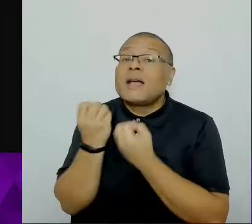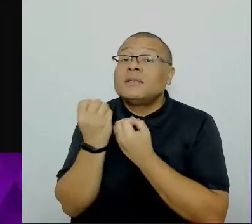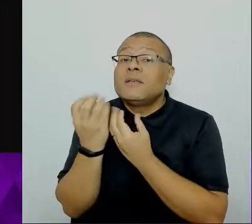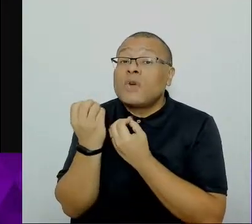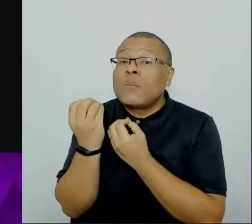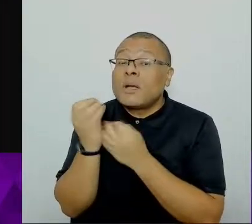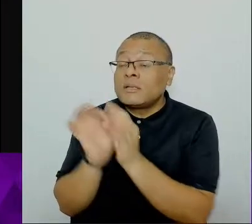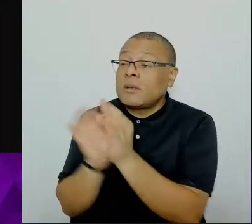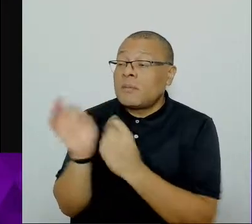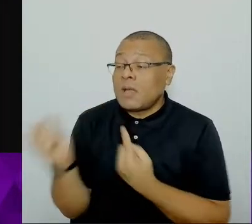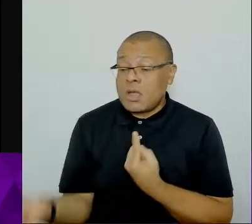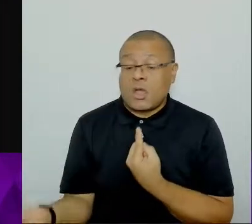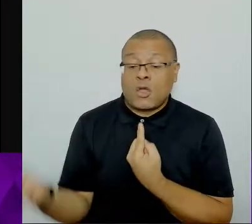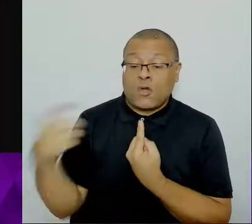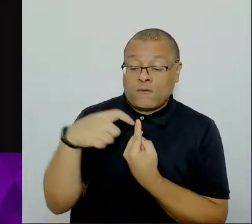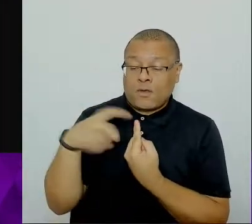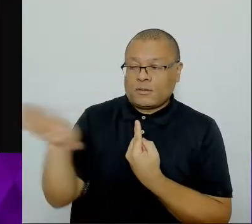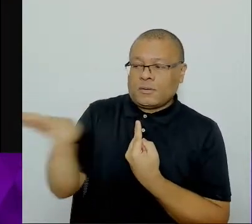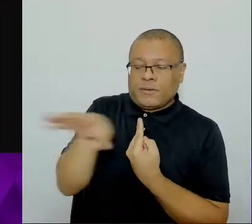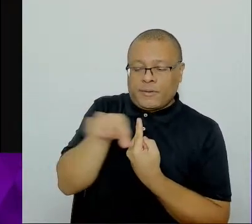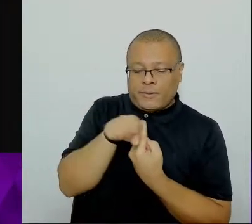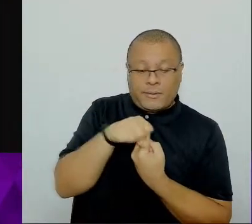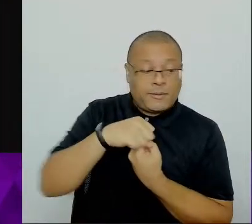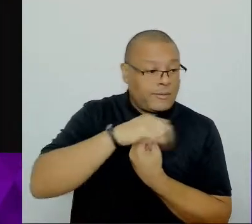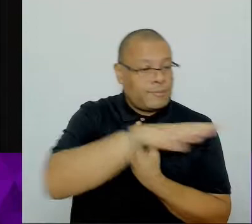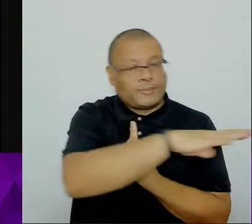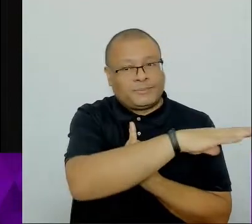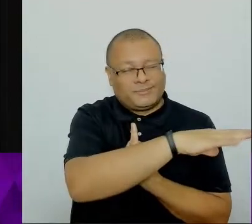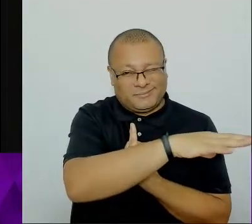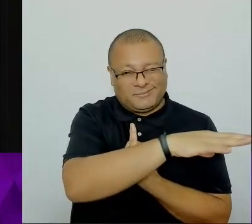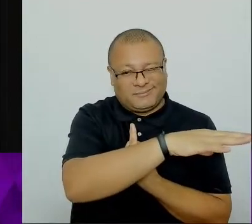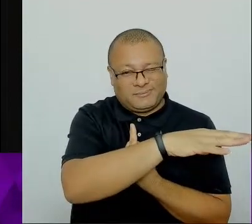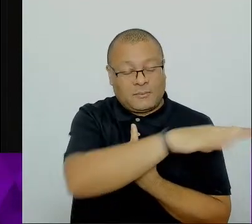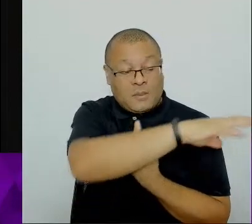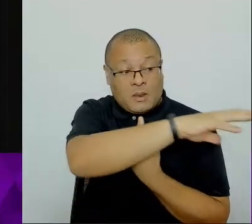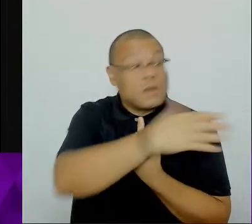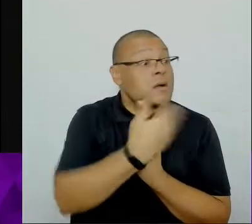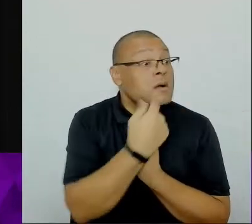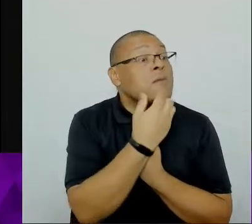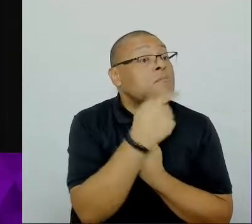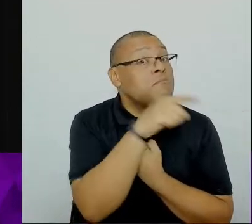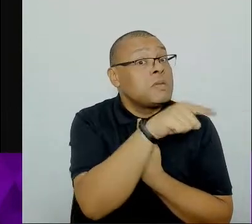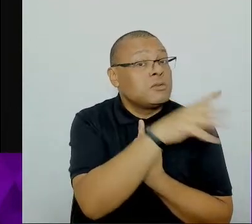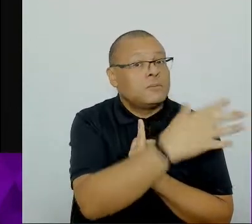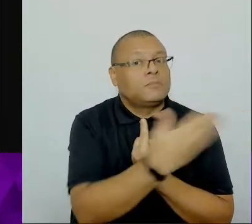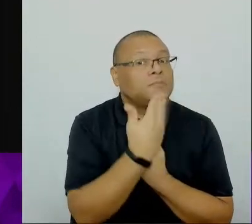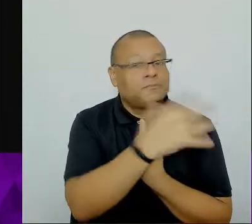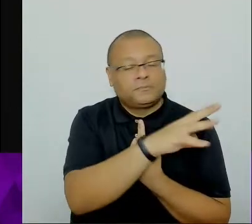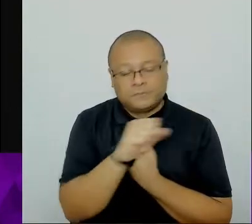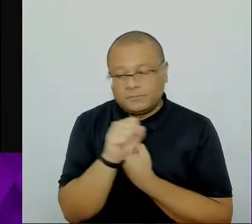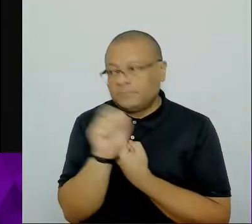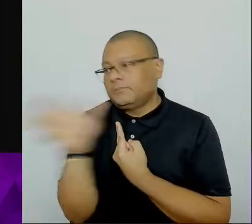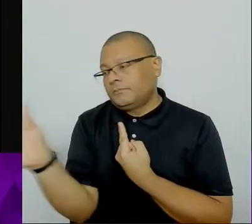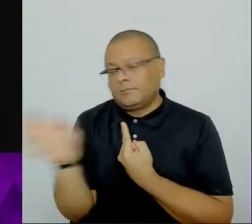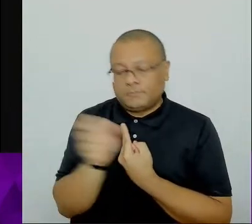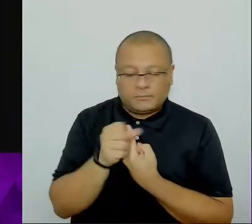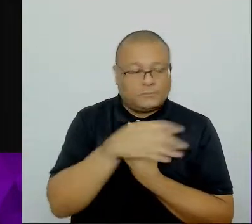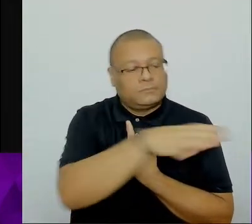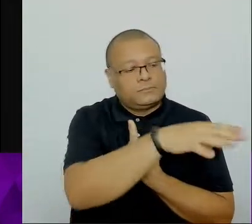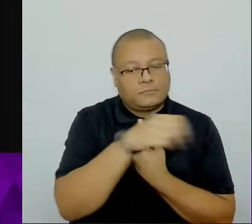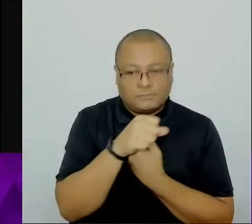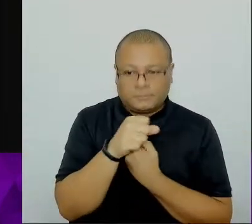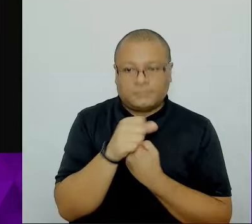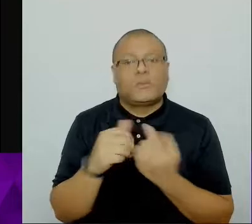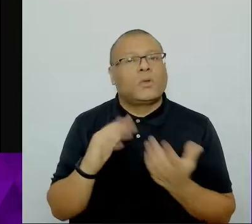ele retorna isso para a API, que devolve para o cliente que pediu, desculpa, no começo de